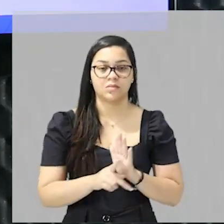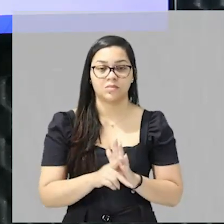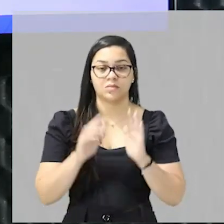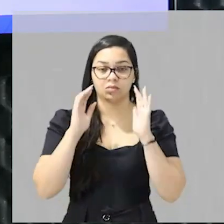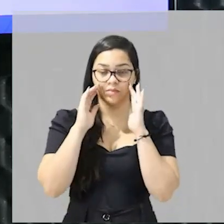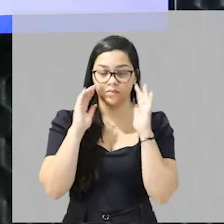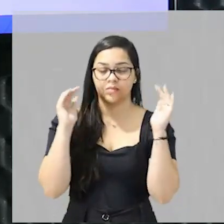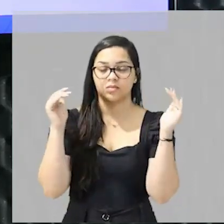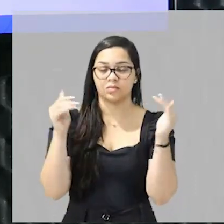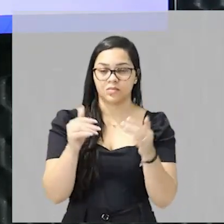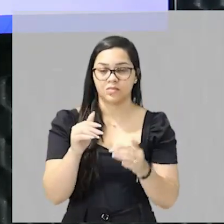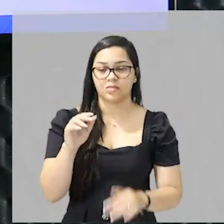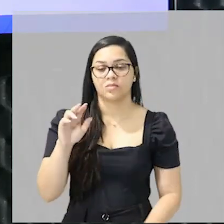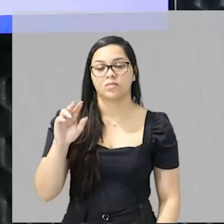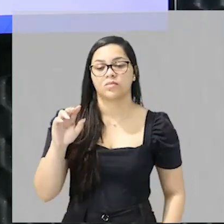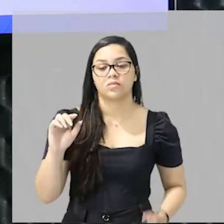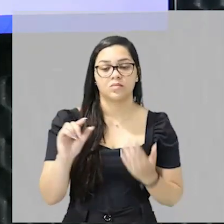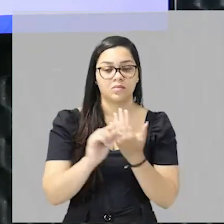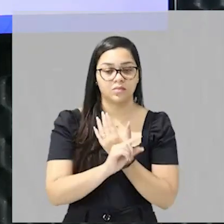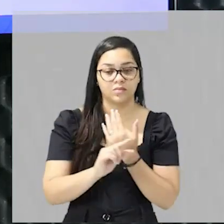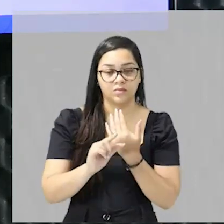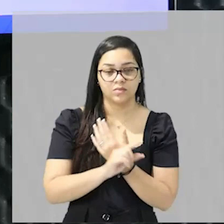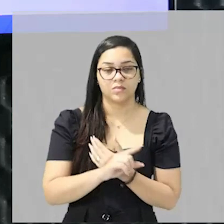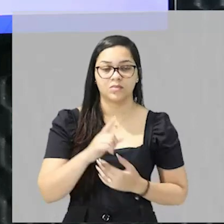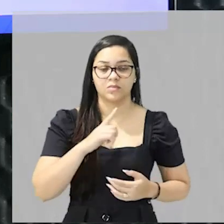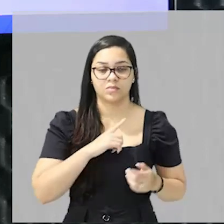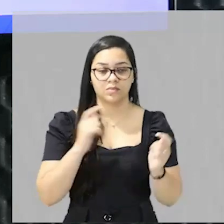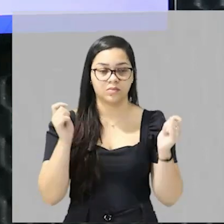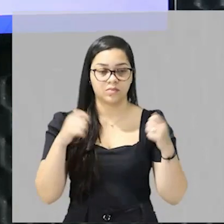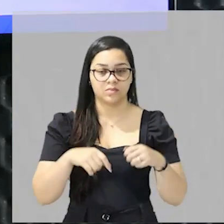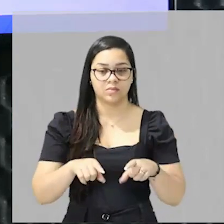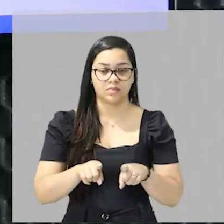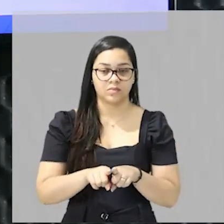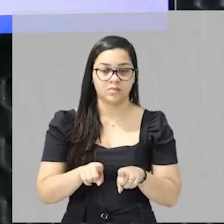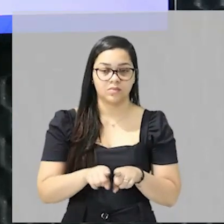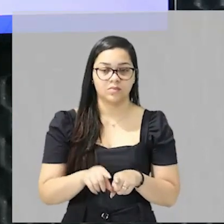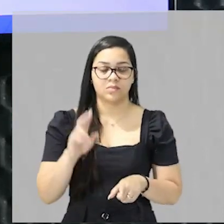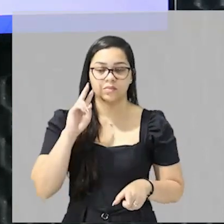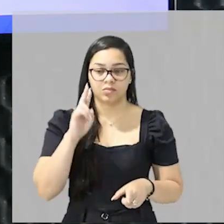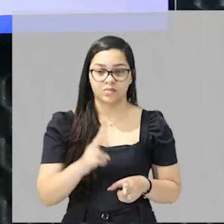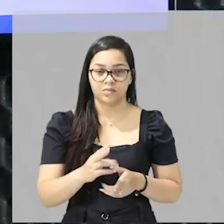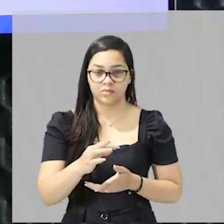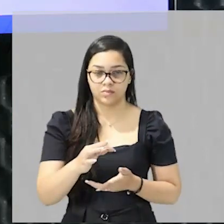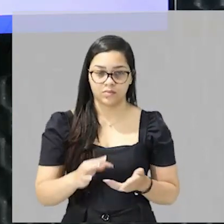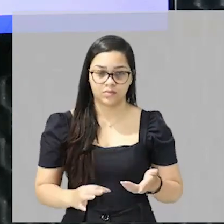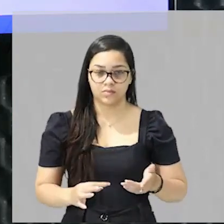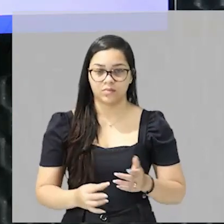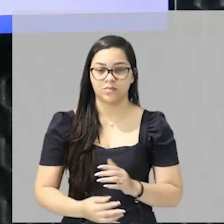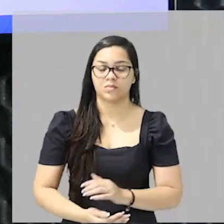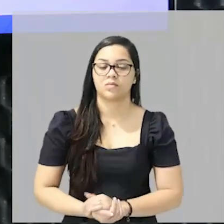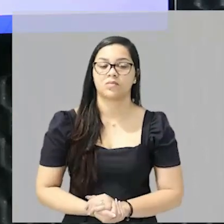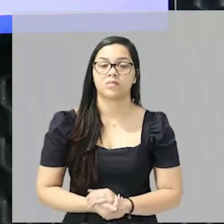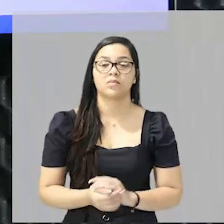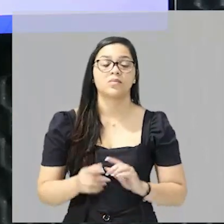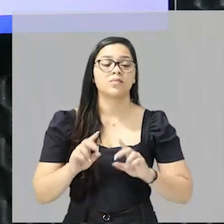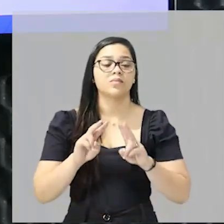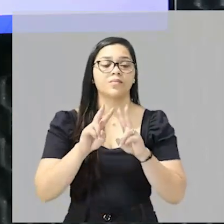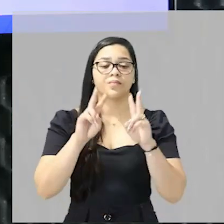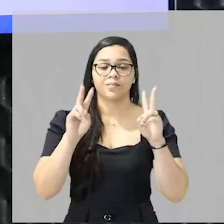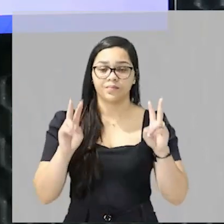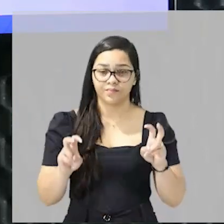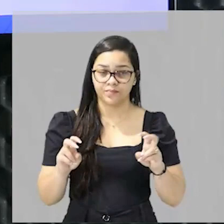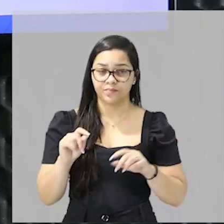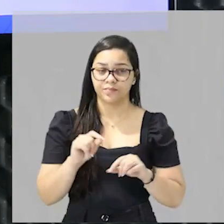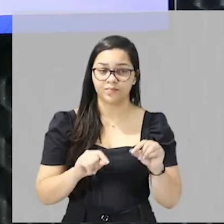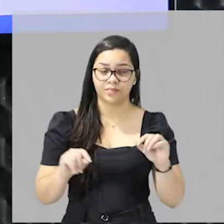do Harry Potter. Então, aqui nós temos as possibilidades e vamos ver o texto, então. O título. Título é uma coisa que